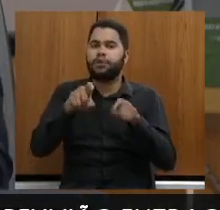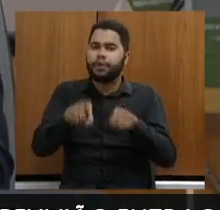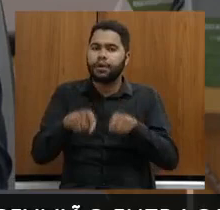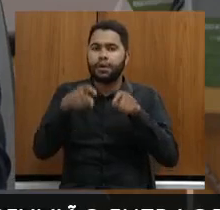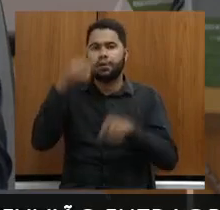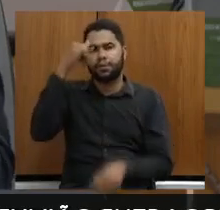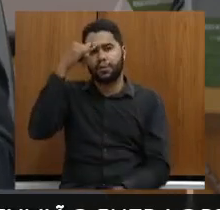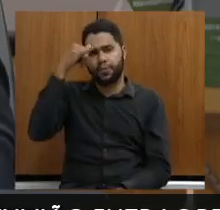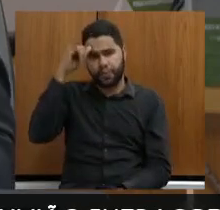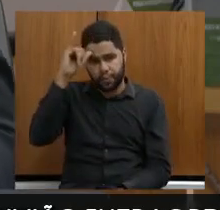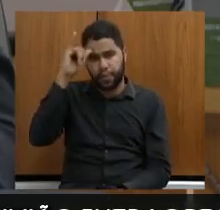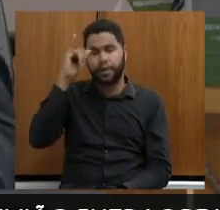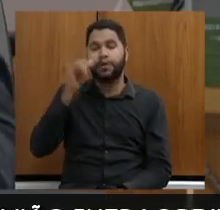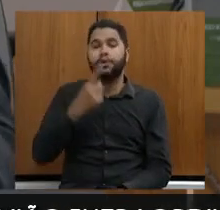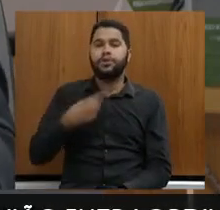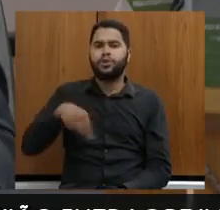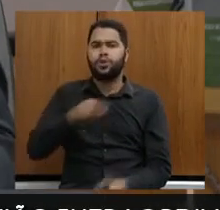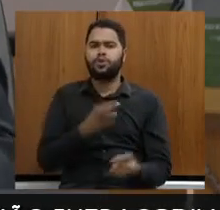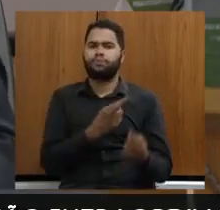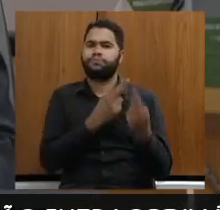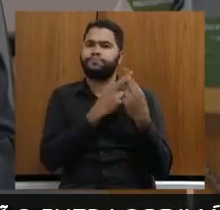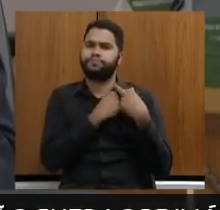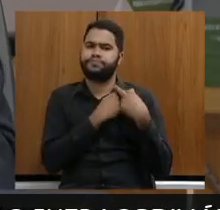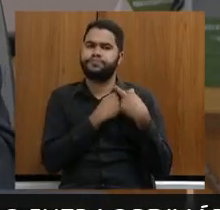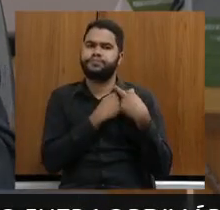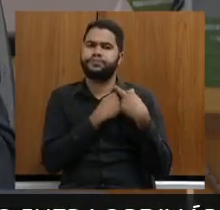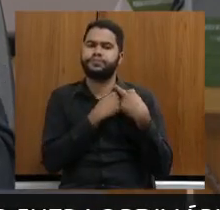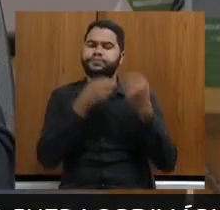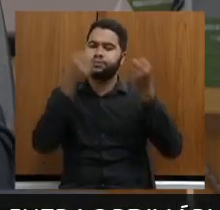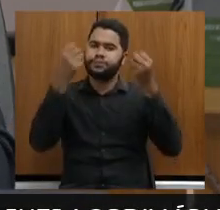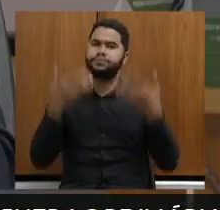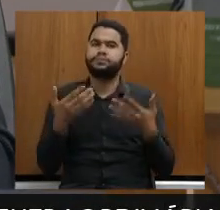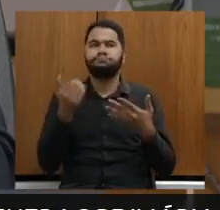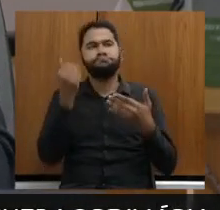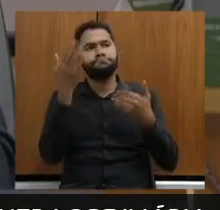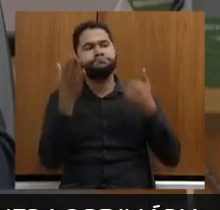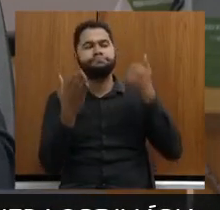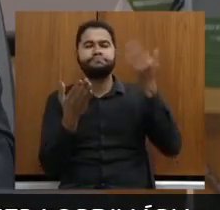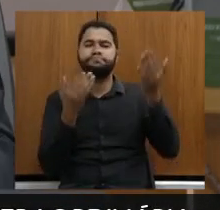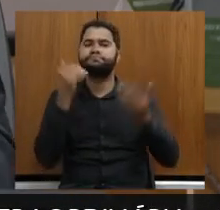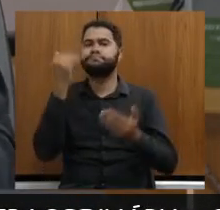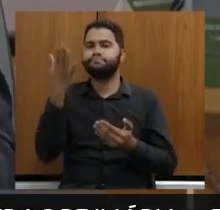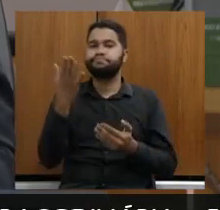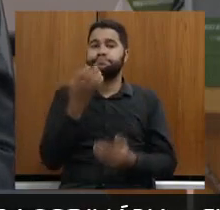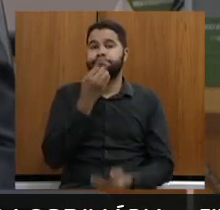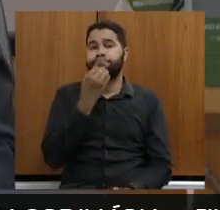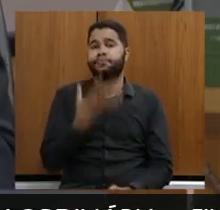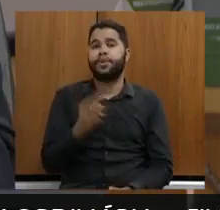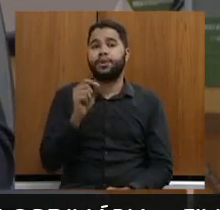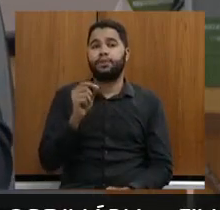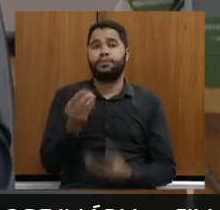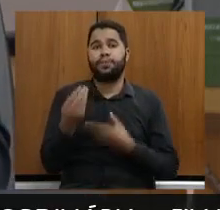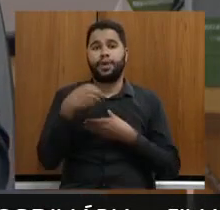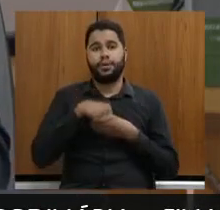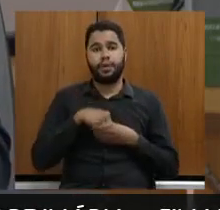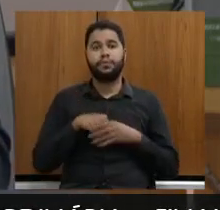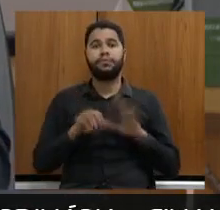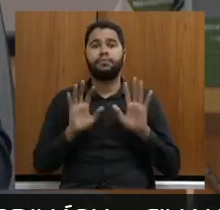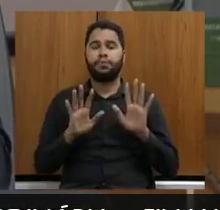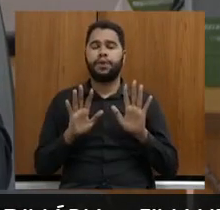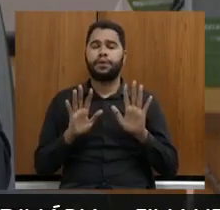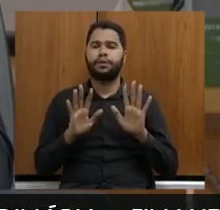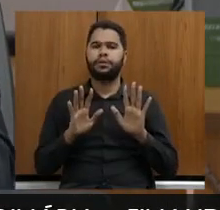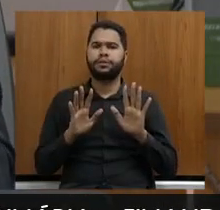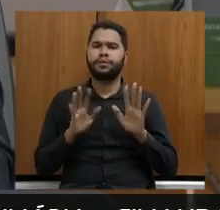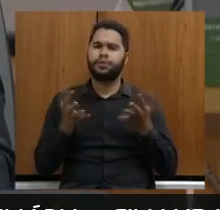sempre e nós temos a obrigação de falar para fora secretária nós falamos muito bem para dentro nós